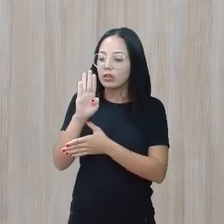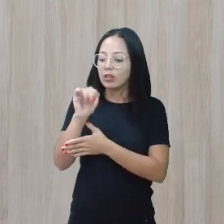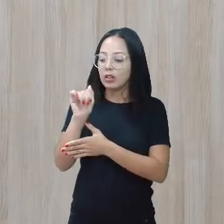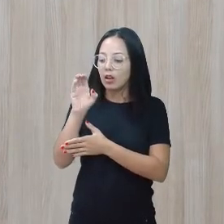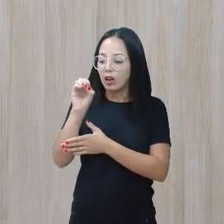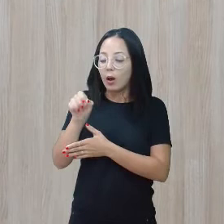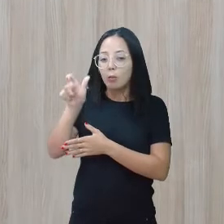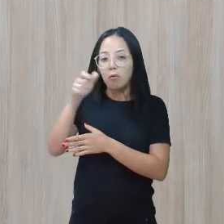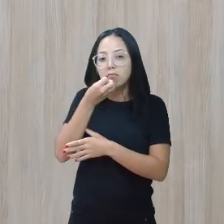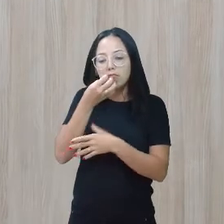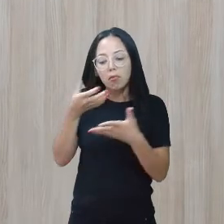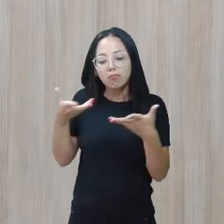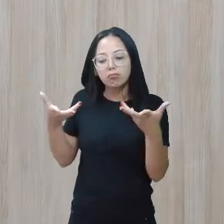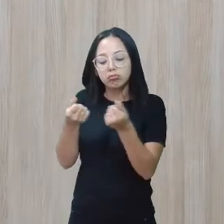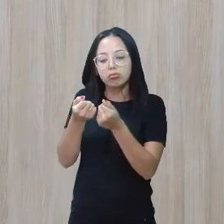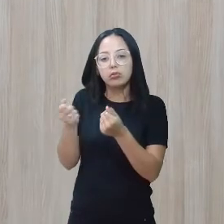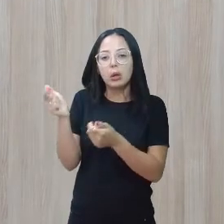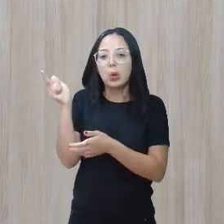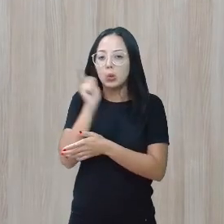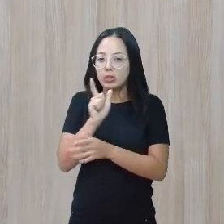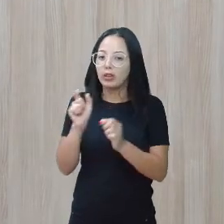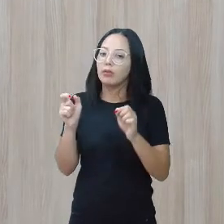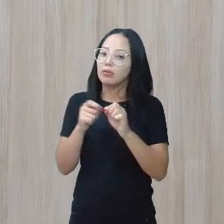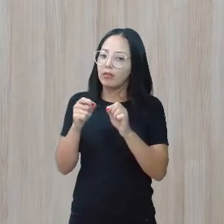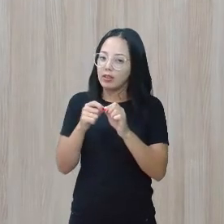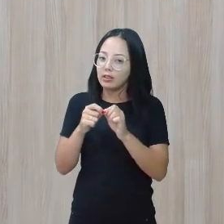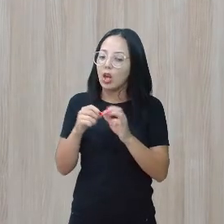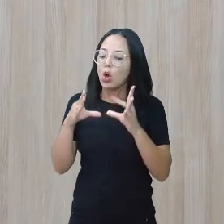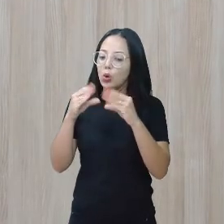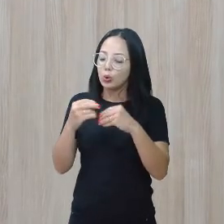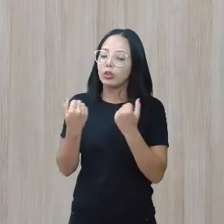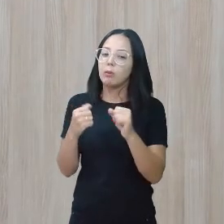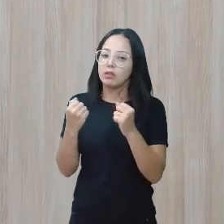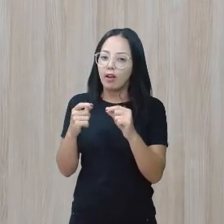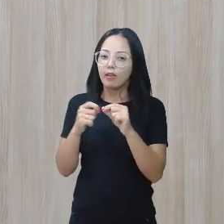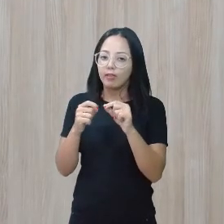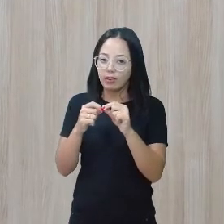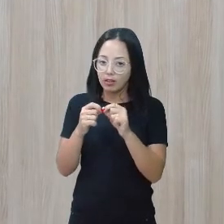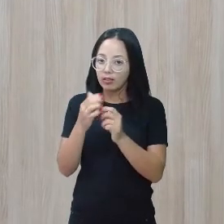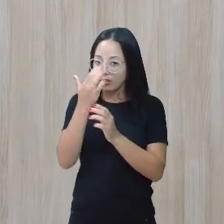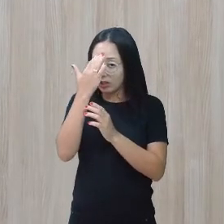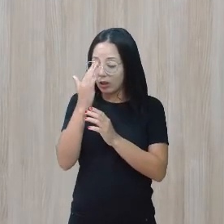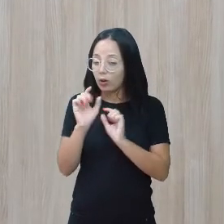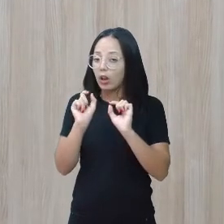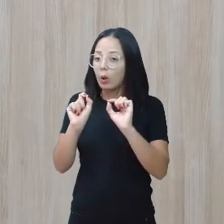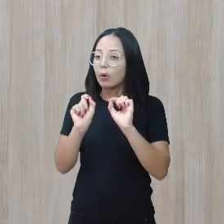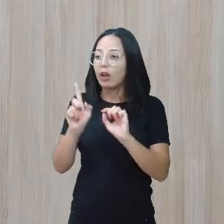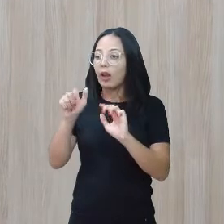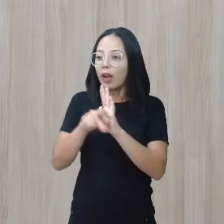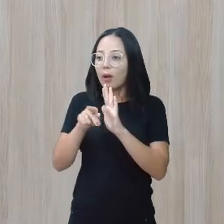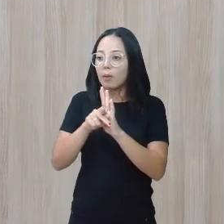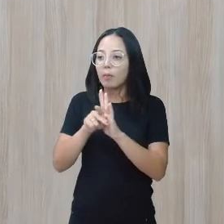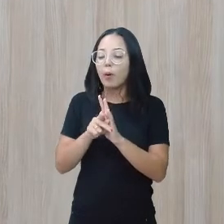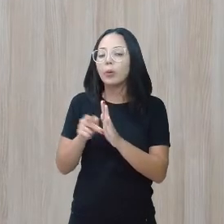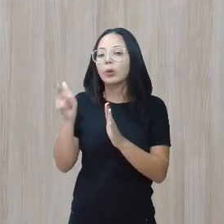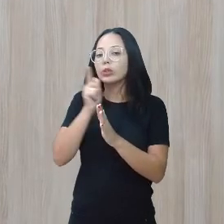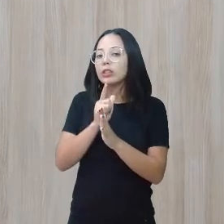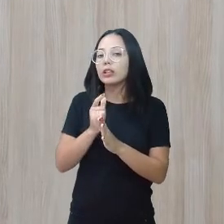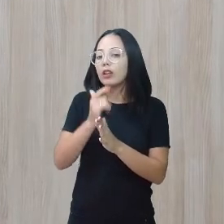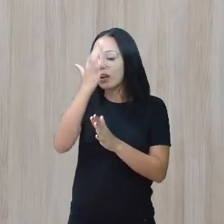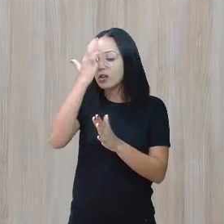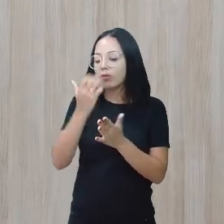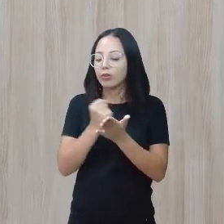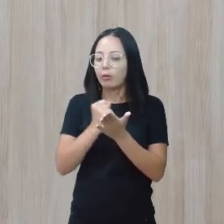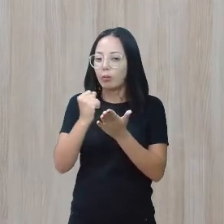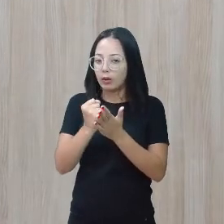ele foi eficaz, conseguiu fazer aquilo que ele precisava fazer. No caso aqui, dá conta da